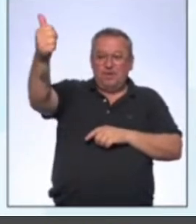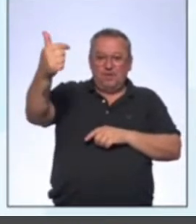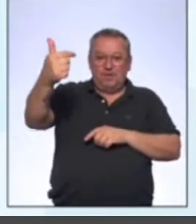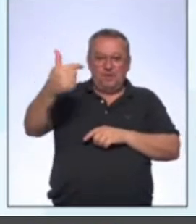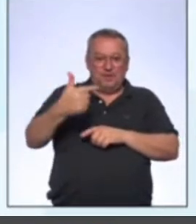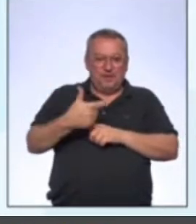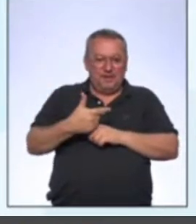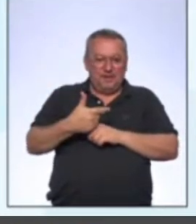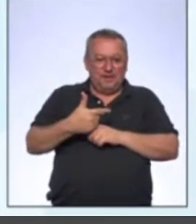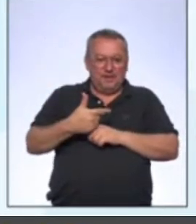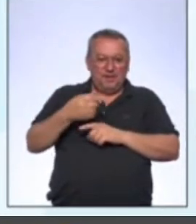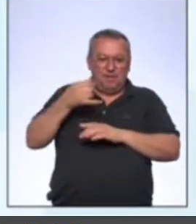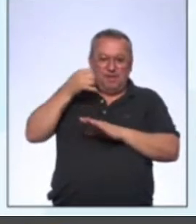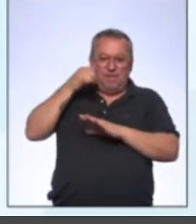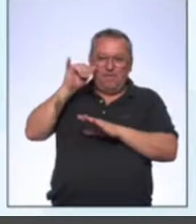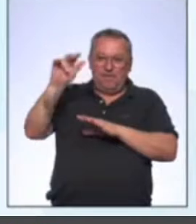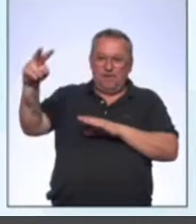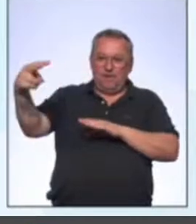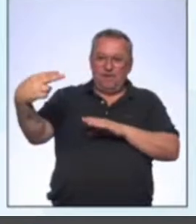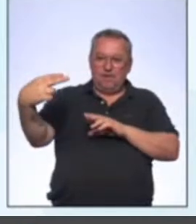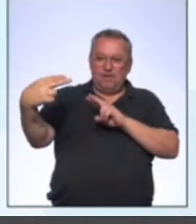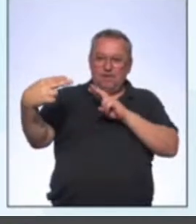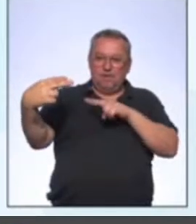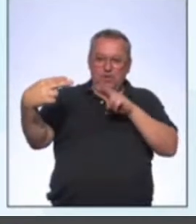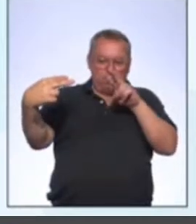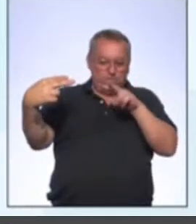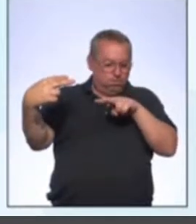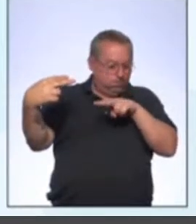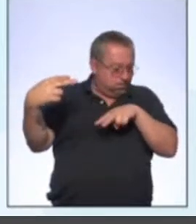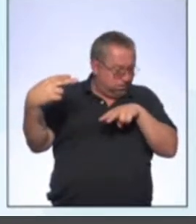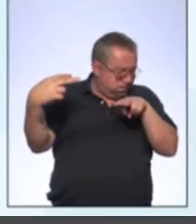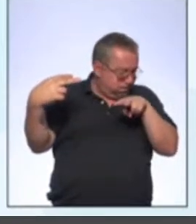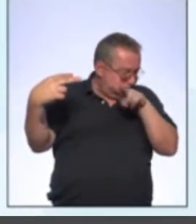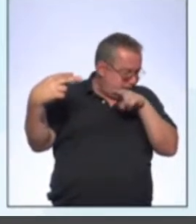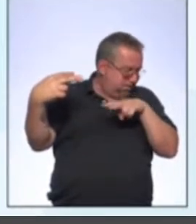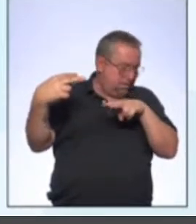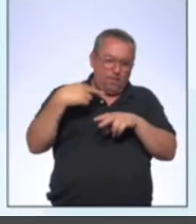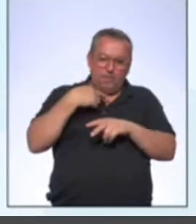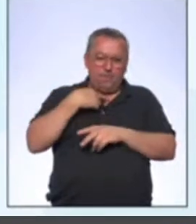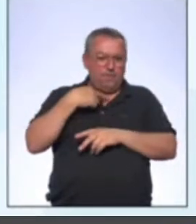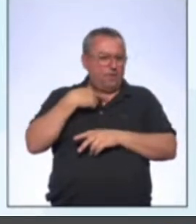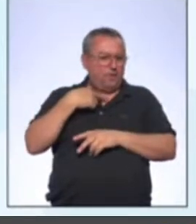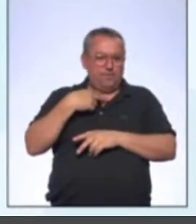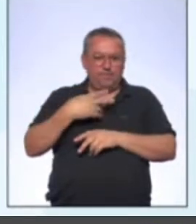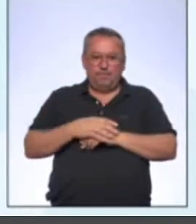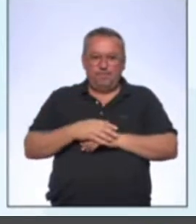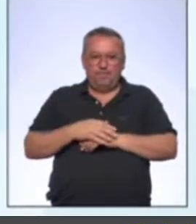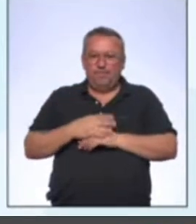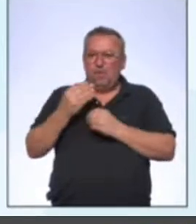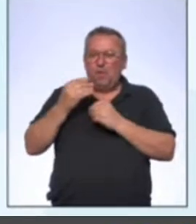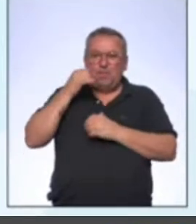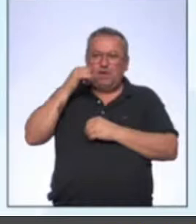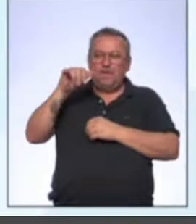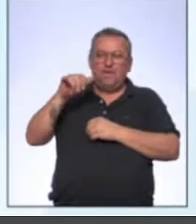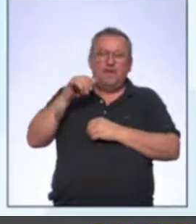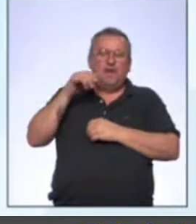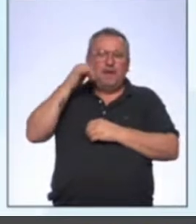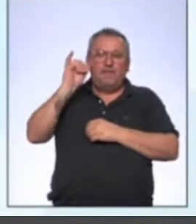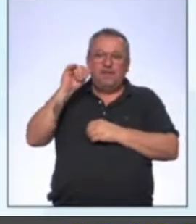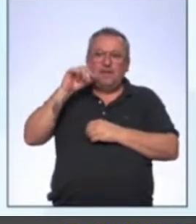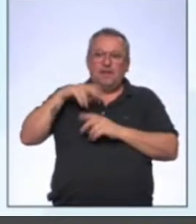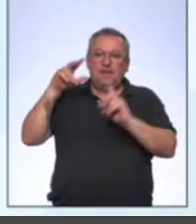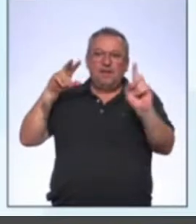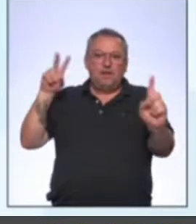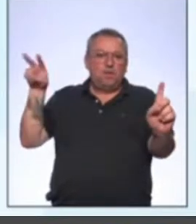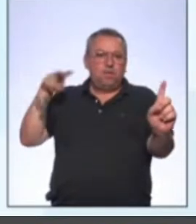Evita lhe direcionar o olhar. Nossa, isso matou a alternativa B. Não pode ser isso. Como que evita se a única coisa que ele faz